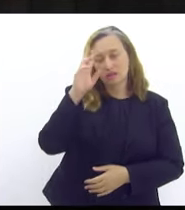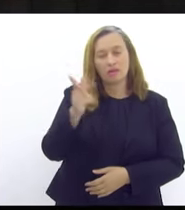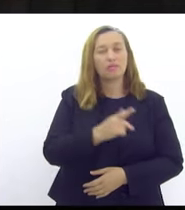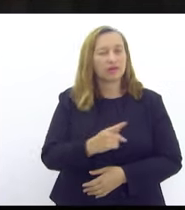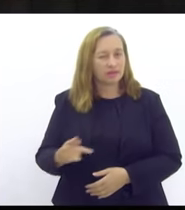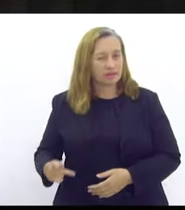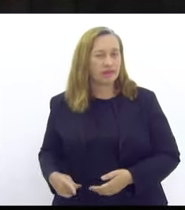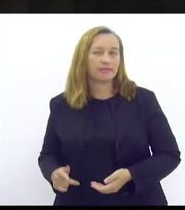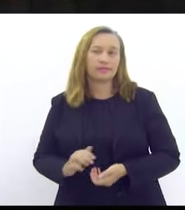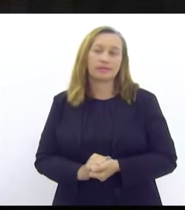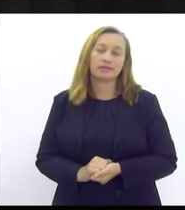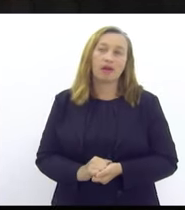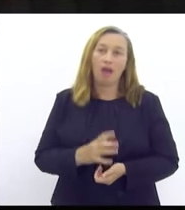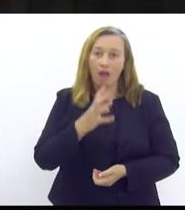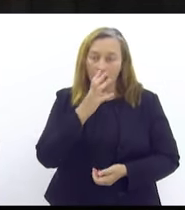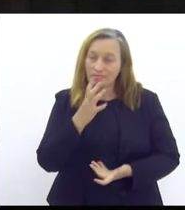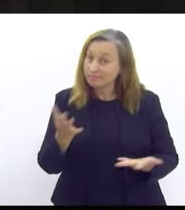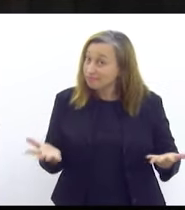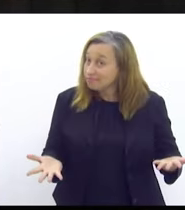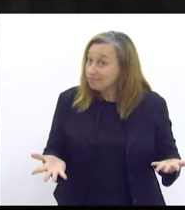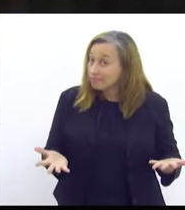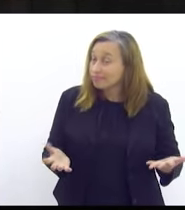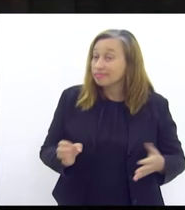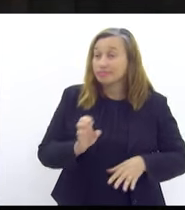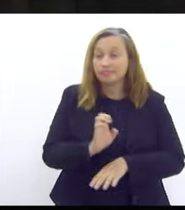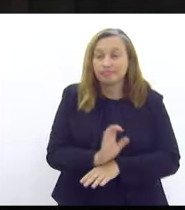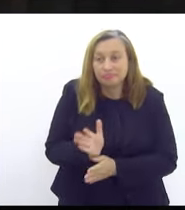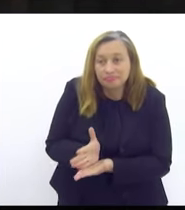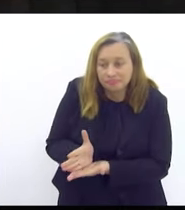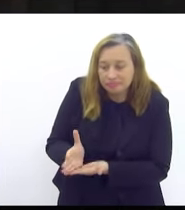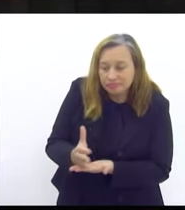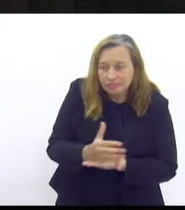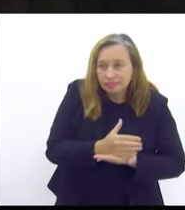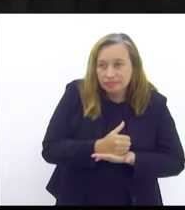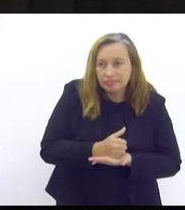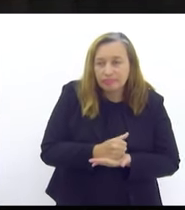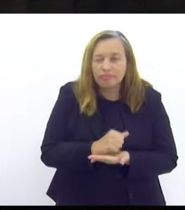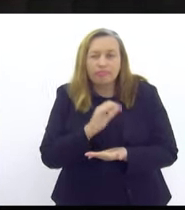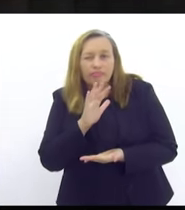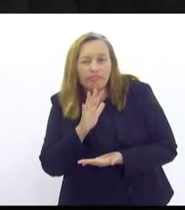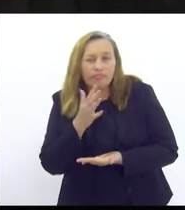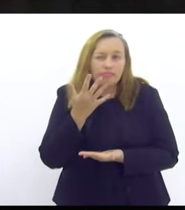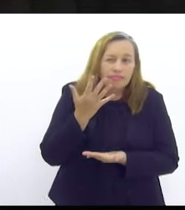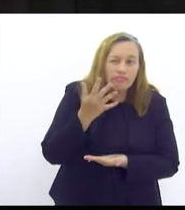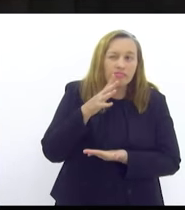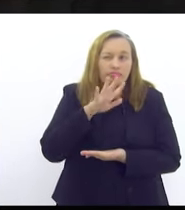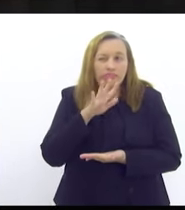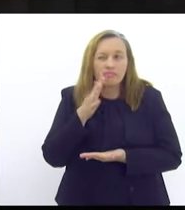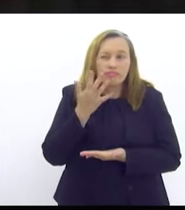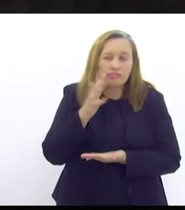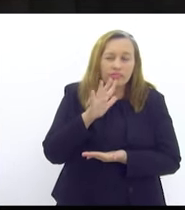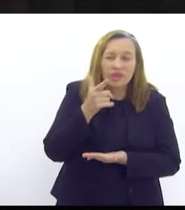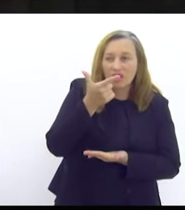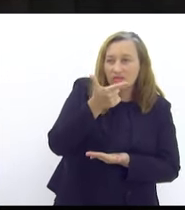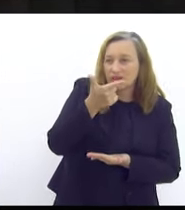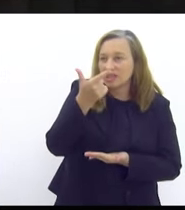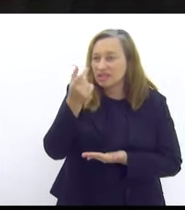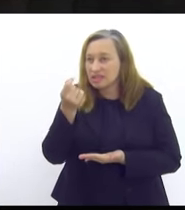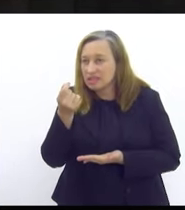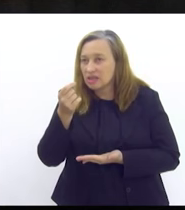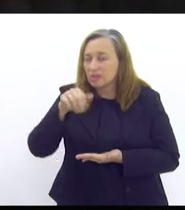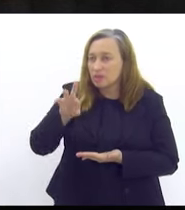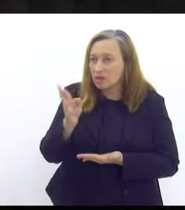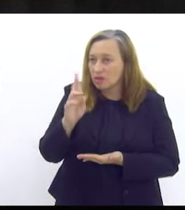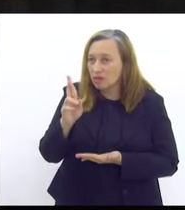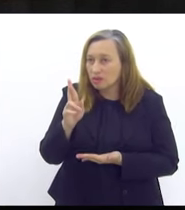Presidente, pasme, o Estado está arrecadando aproximadamente 25 bilhões de